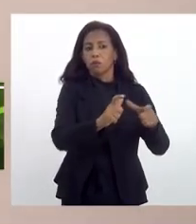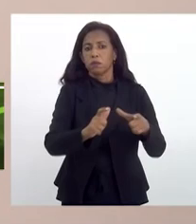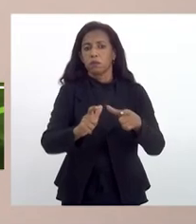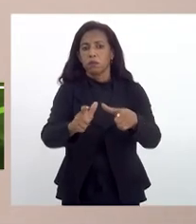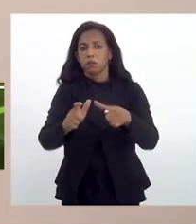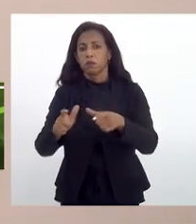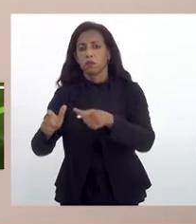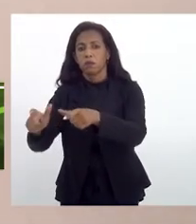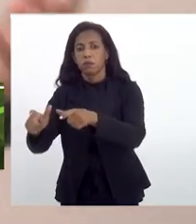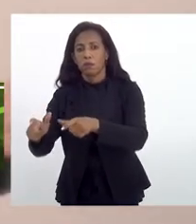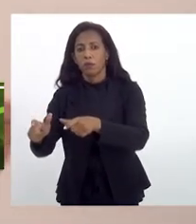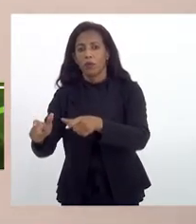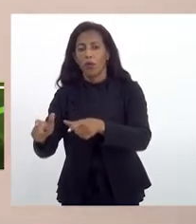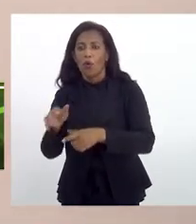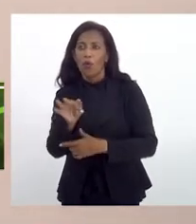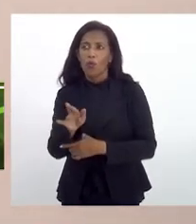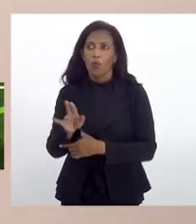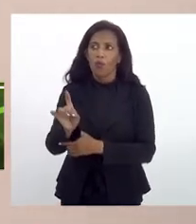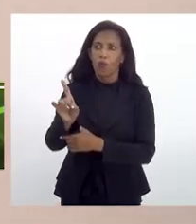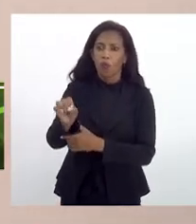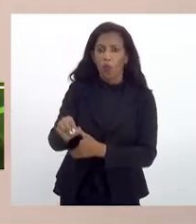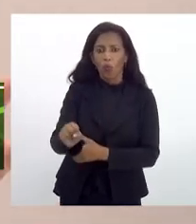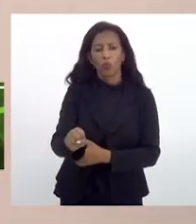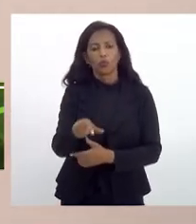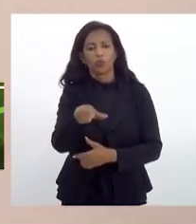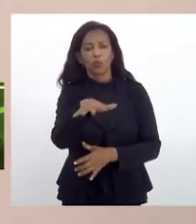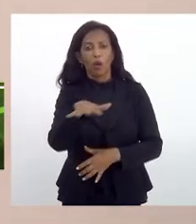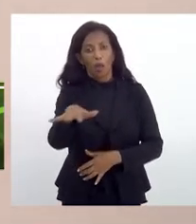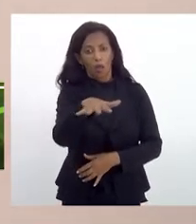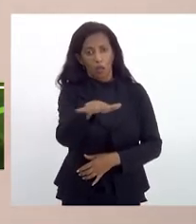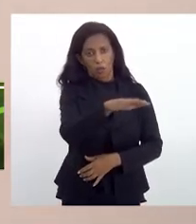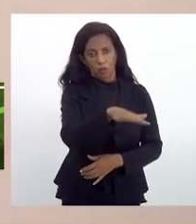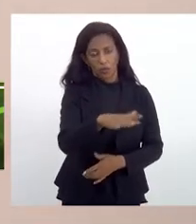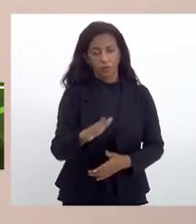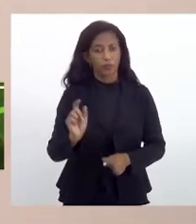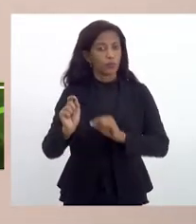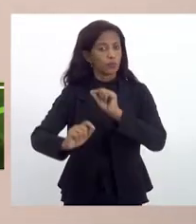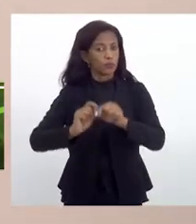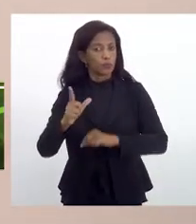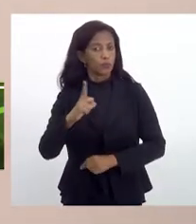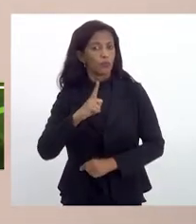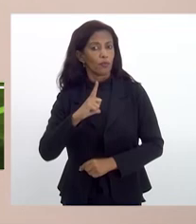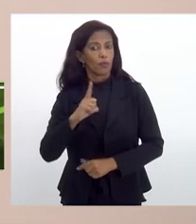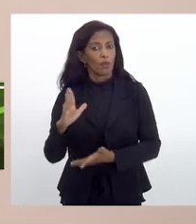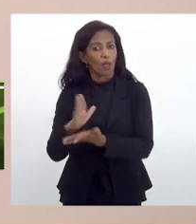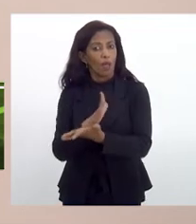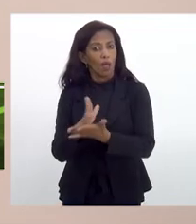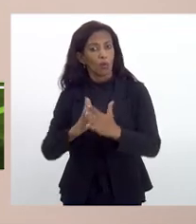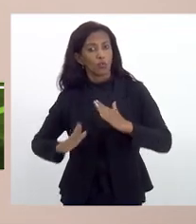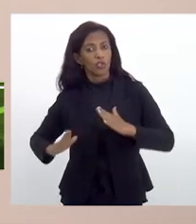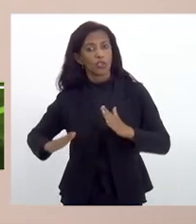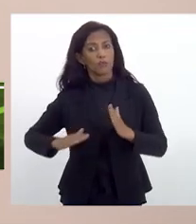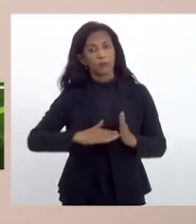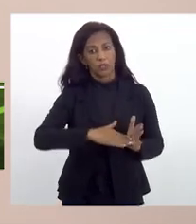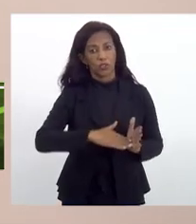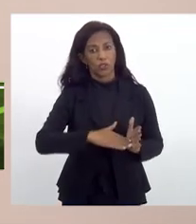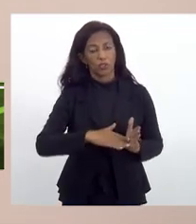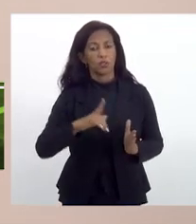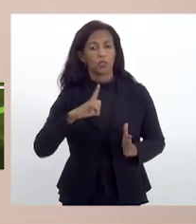em determinados fundos, em determinadas áreas. O que a gente tem são alguns limitadores. Então,